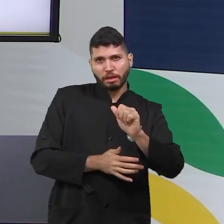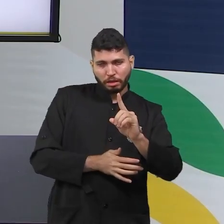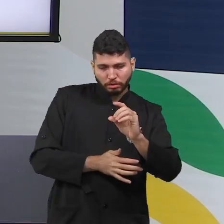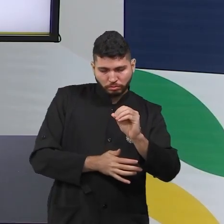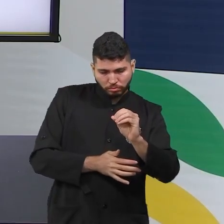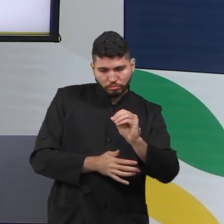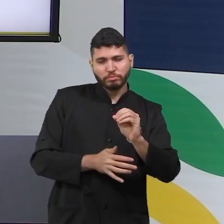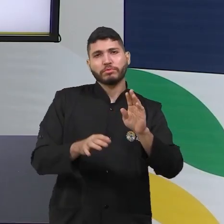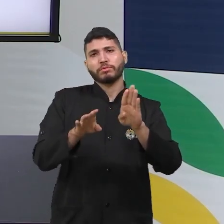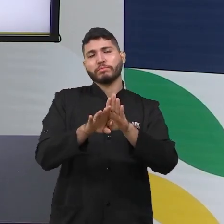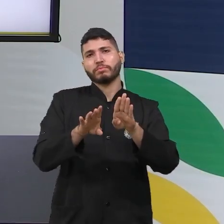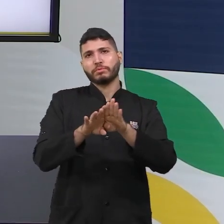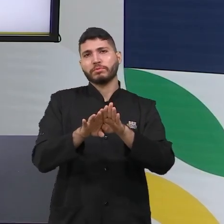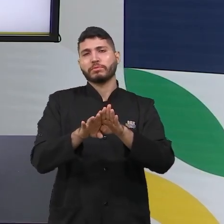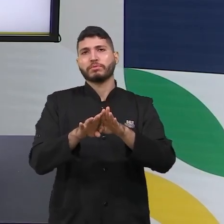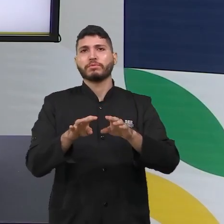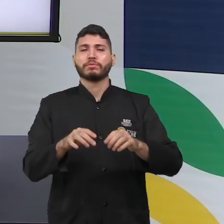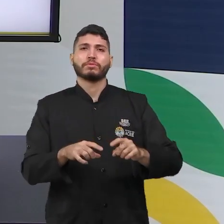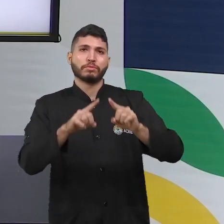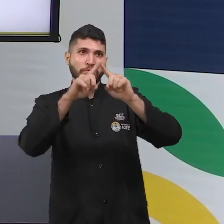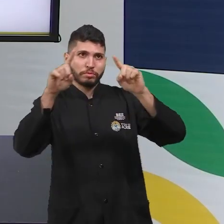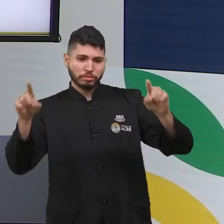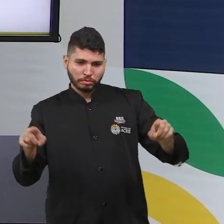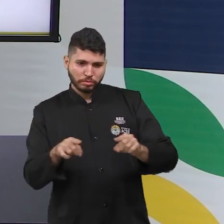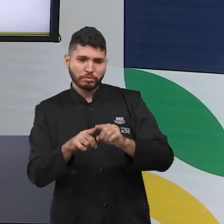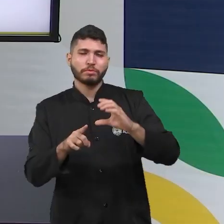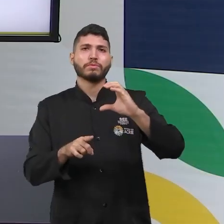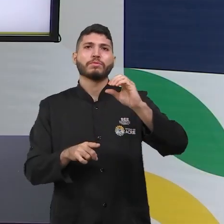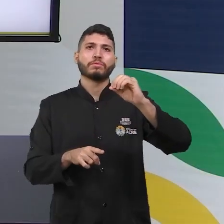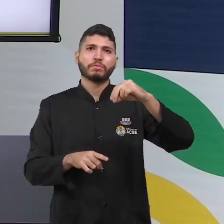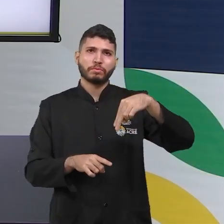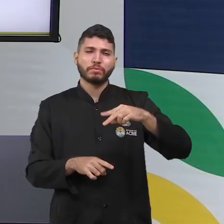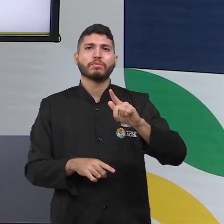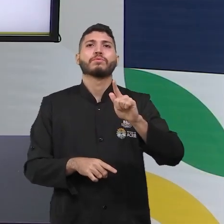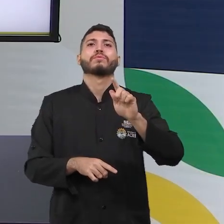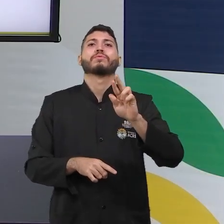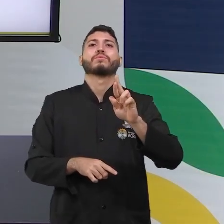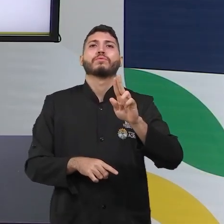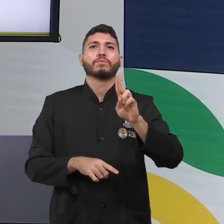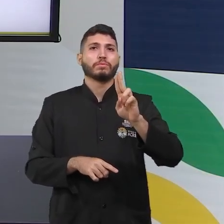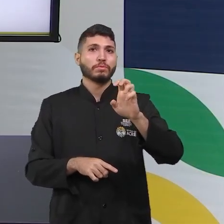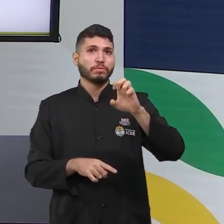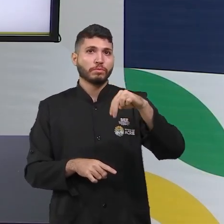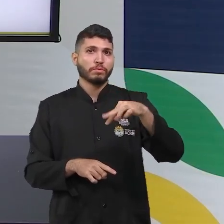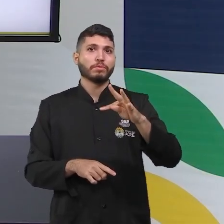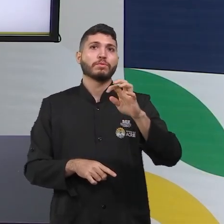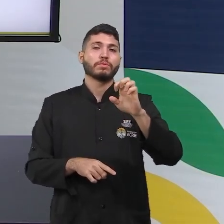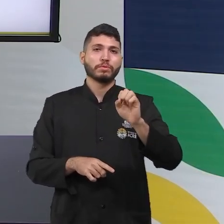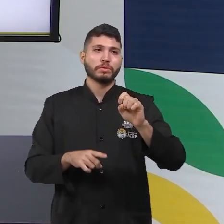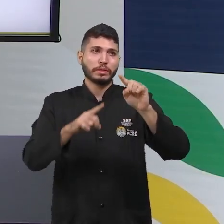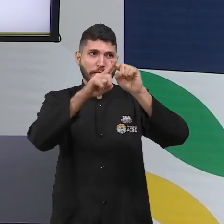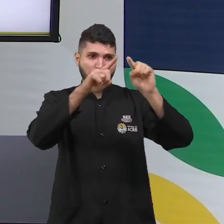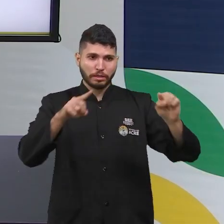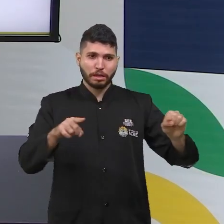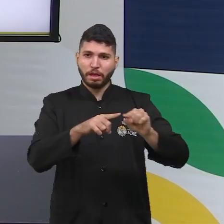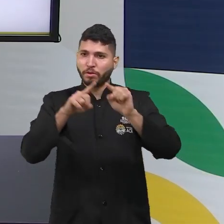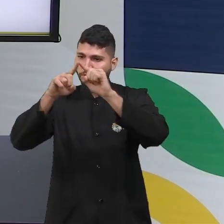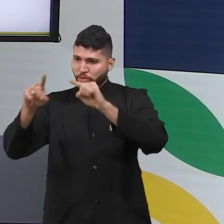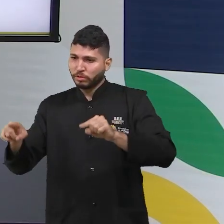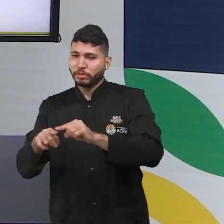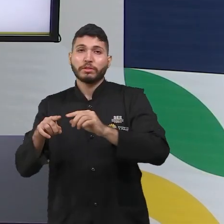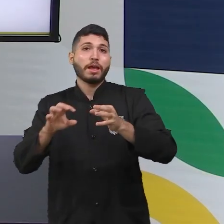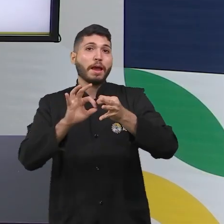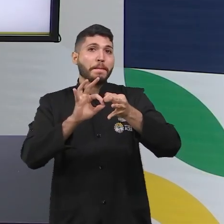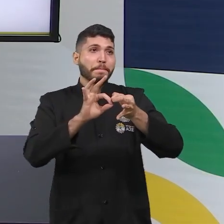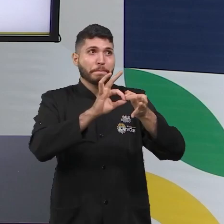Então, triângulos congruentes são triângulos que possuem as mesmas medidas, certo? Só para a